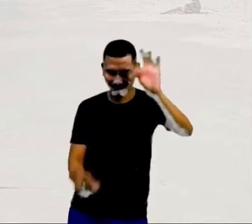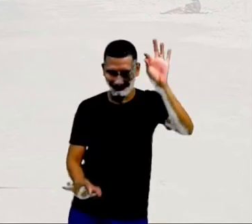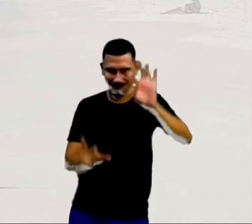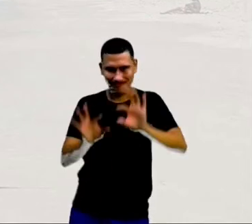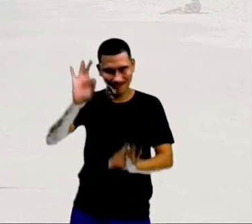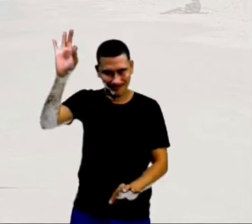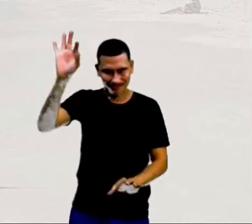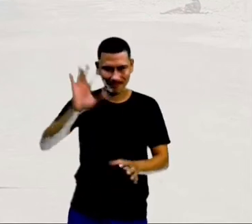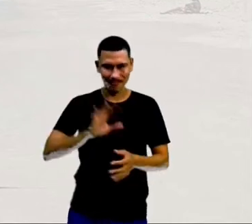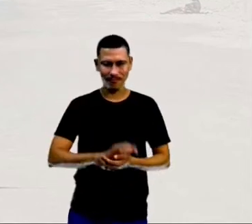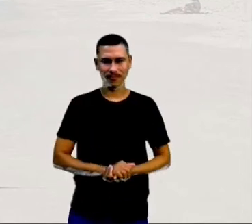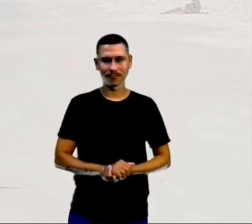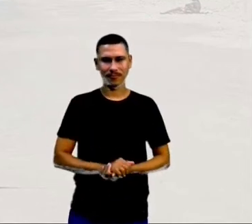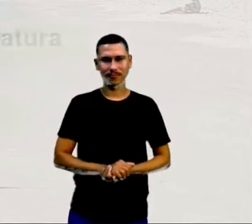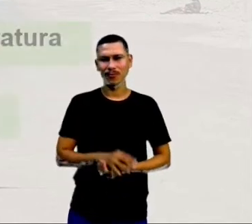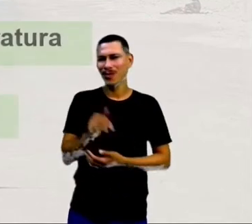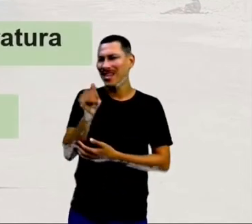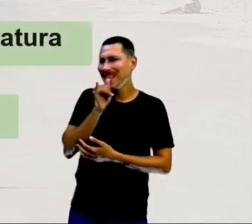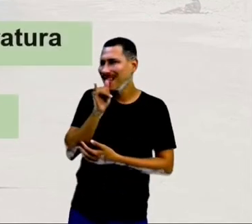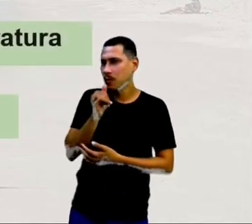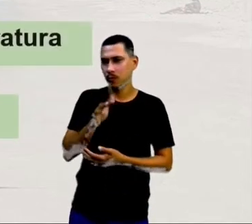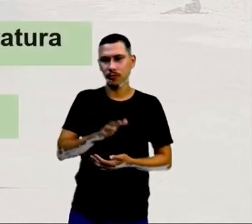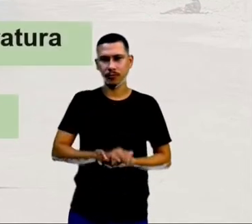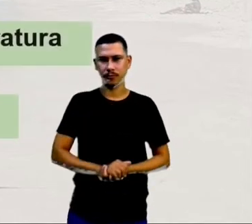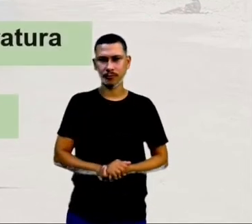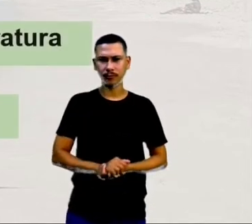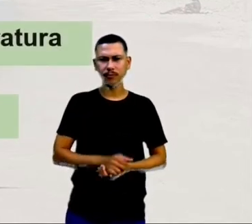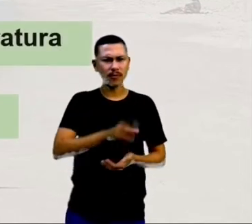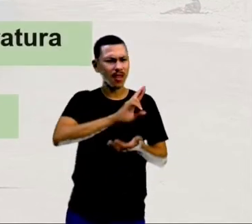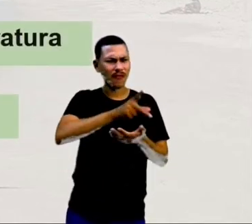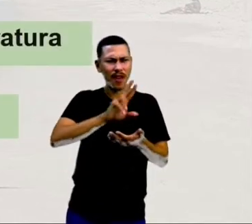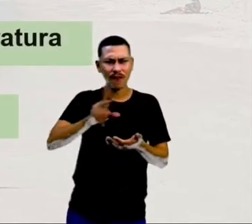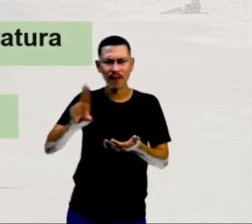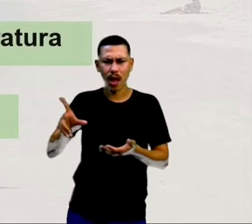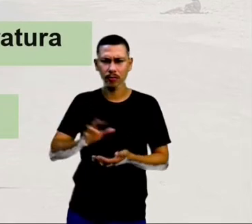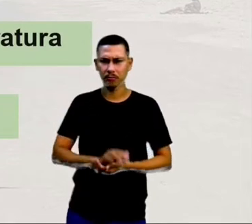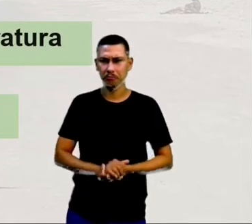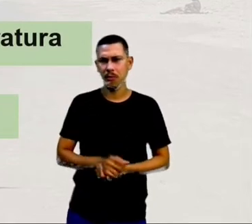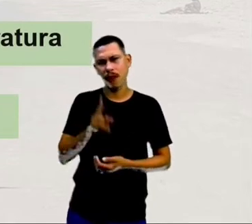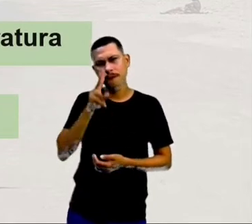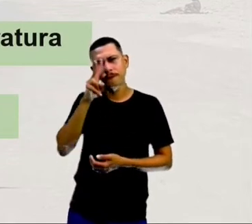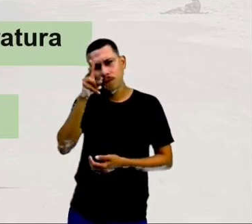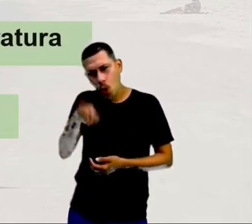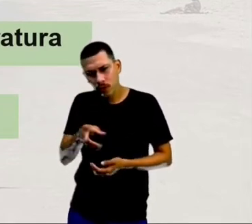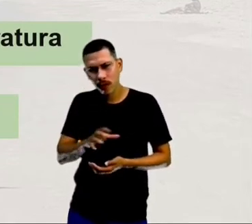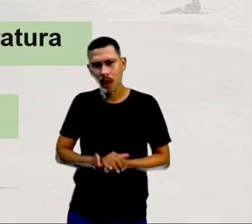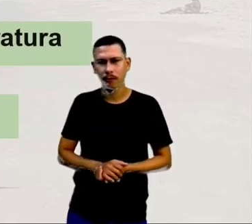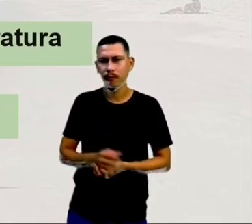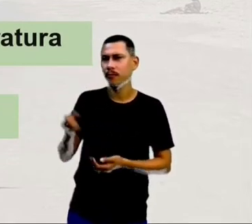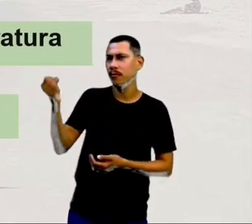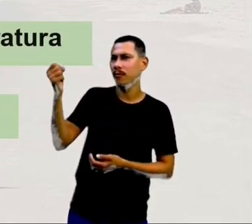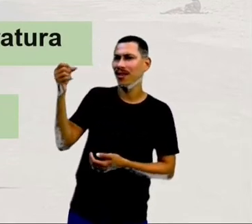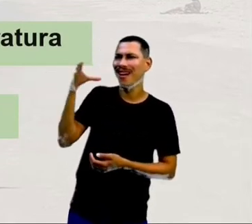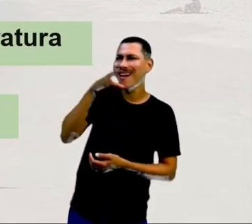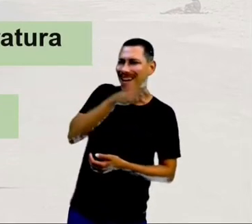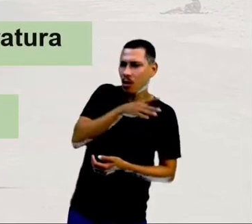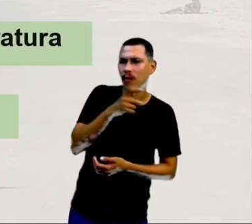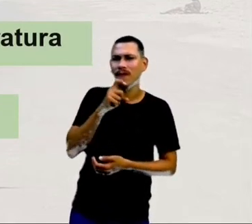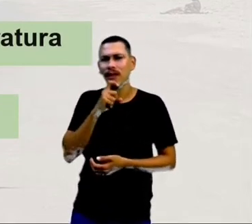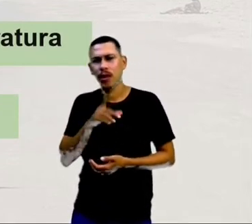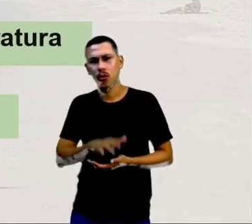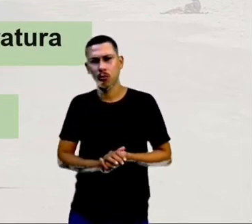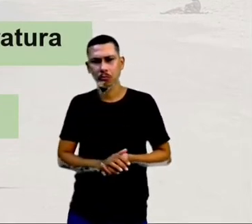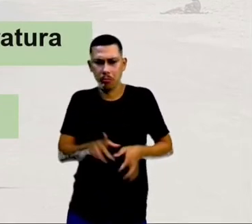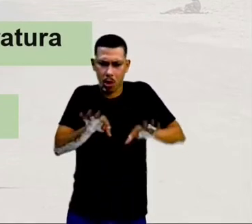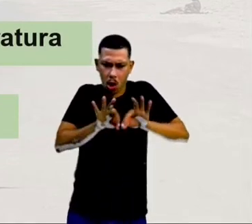tá certo? Exemplos de grandeza, tem vários, tem a força, tem temperatura, tem comprimento,